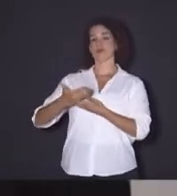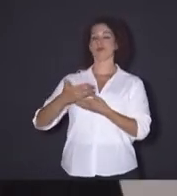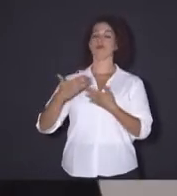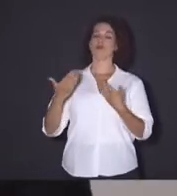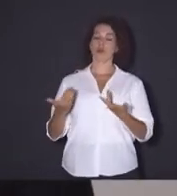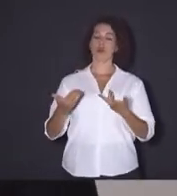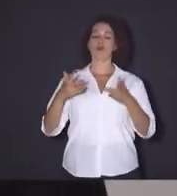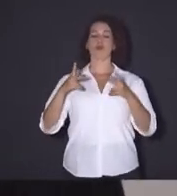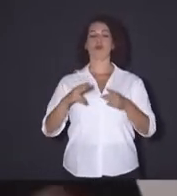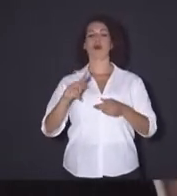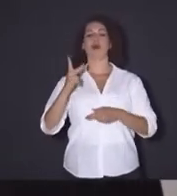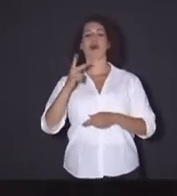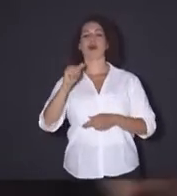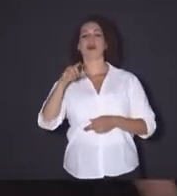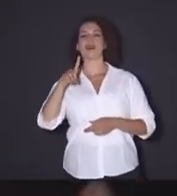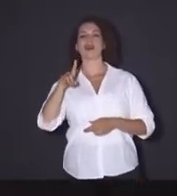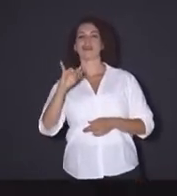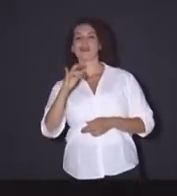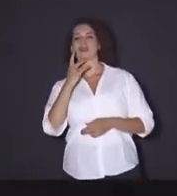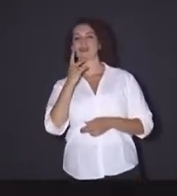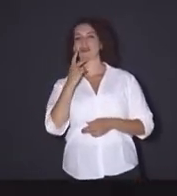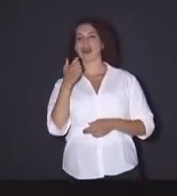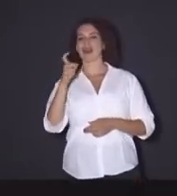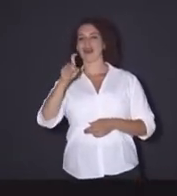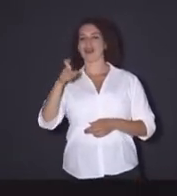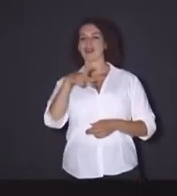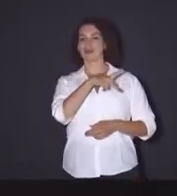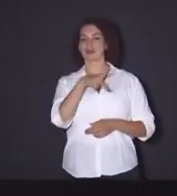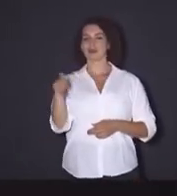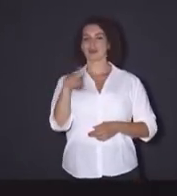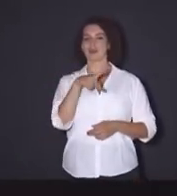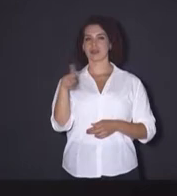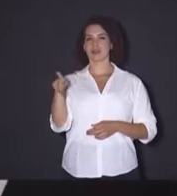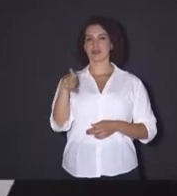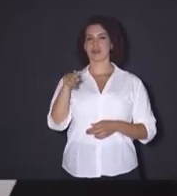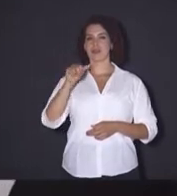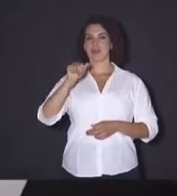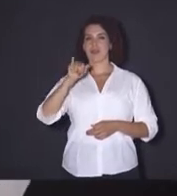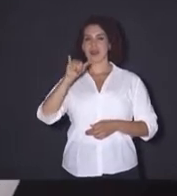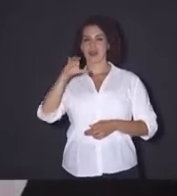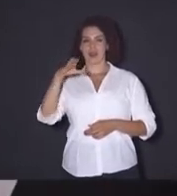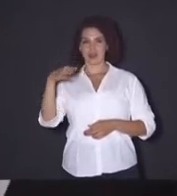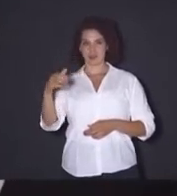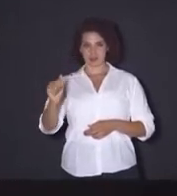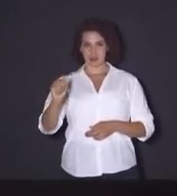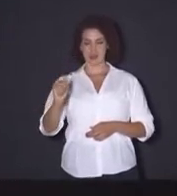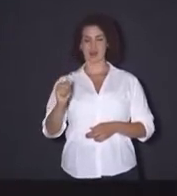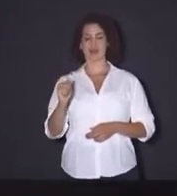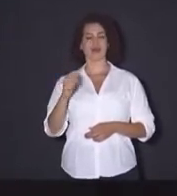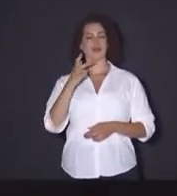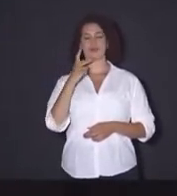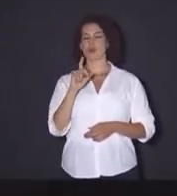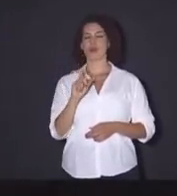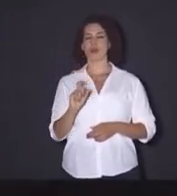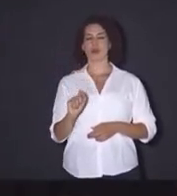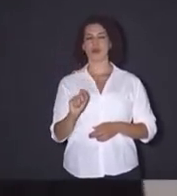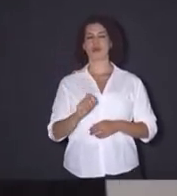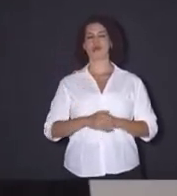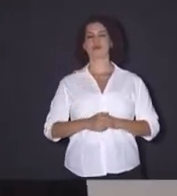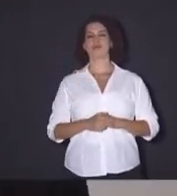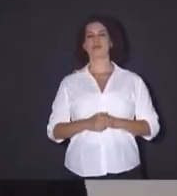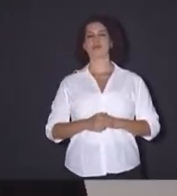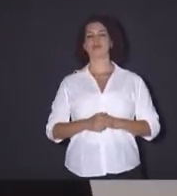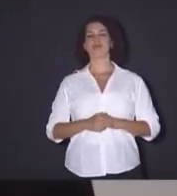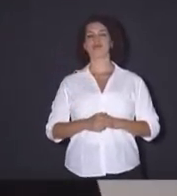Sheradeh, que foi presidente da ICAN, que é a associação internacional responsável pelos domínios e endereços de internet, ele falou